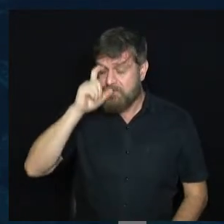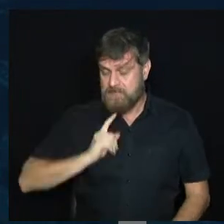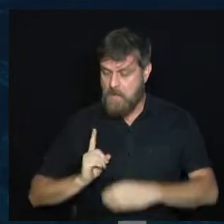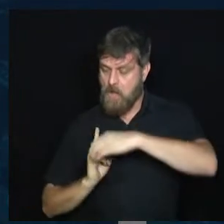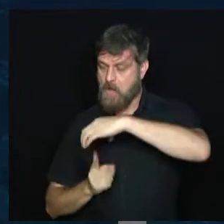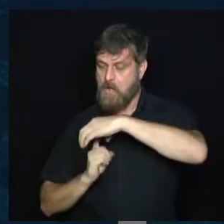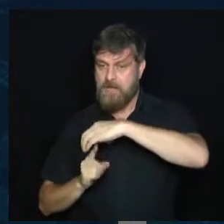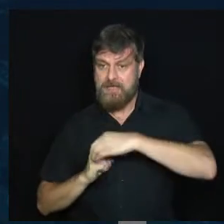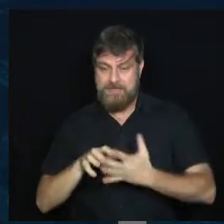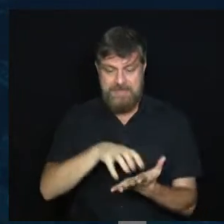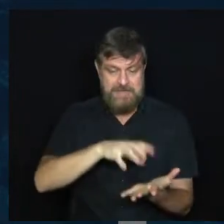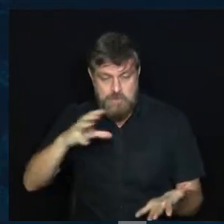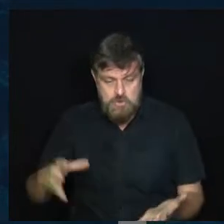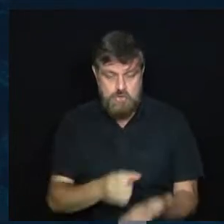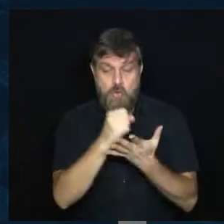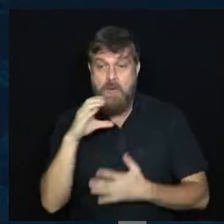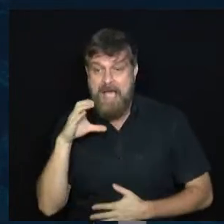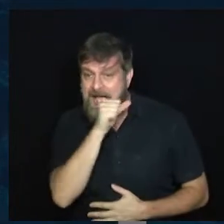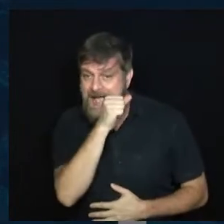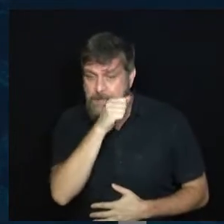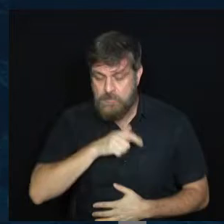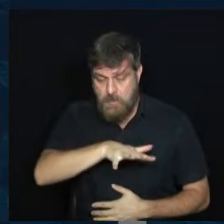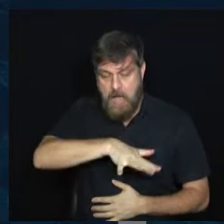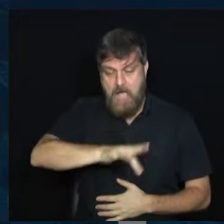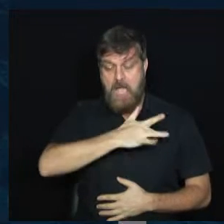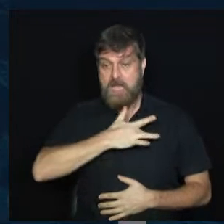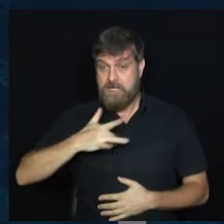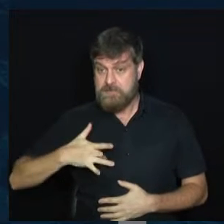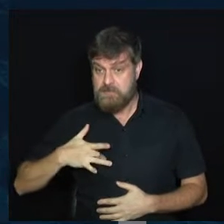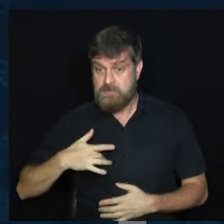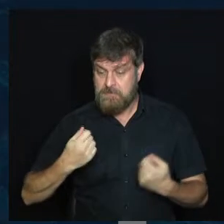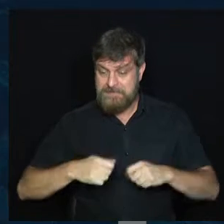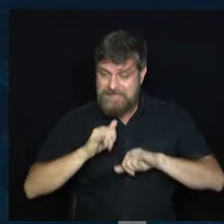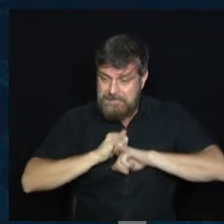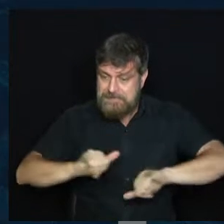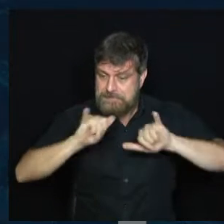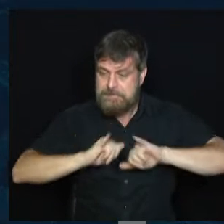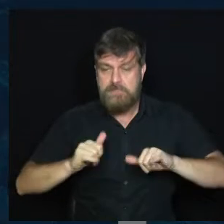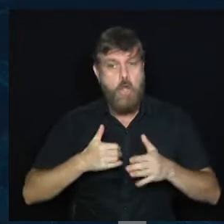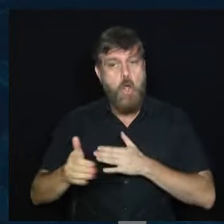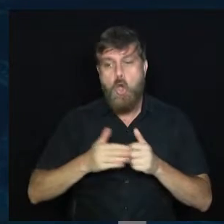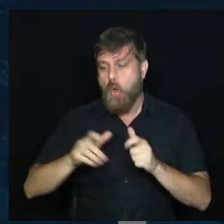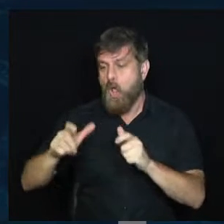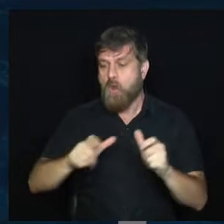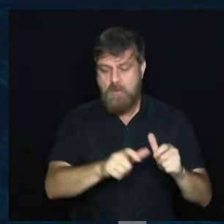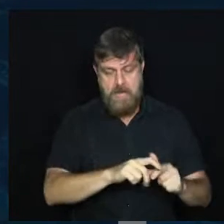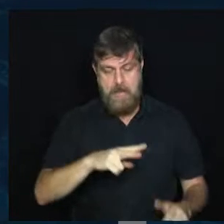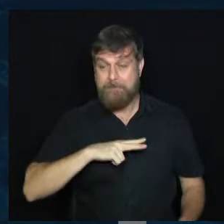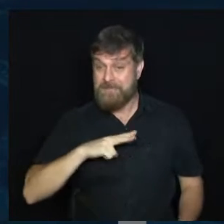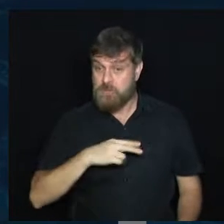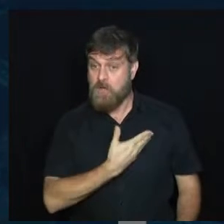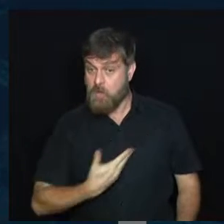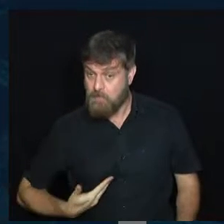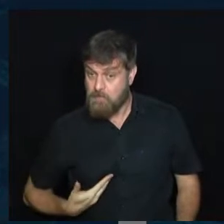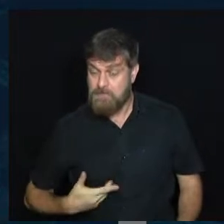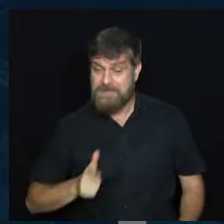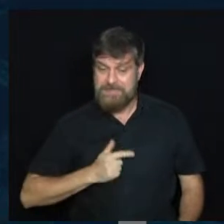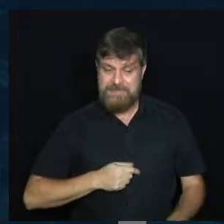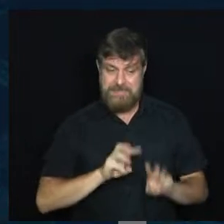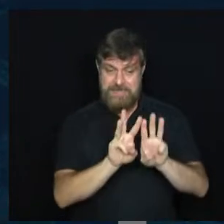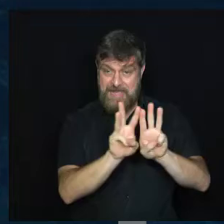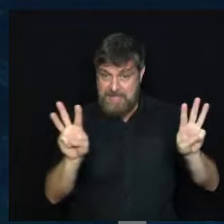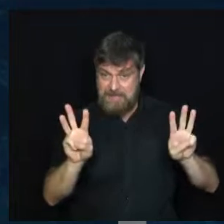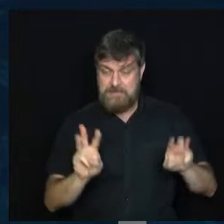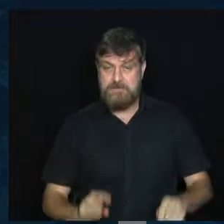clínicas, prontos-socorros e demais estabelecimentos de saúde, sejam públicos ou privados, a divulgar em suas